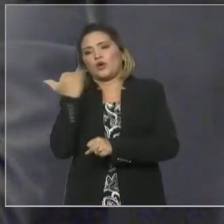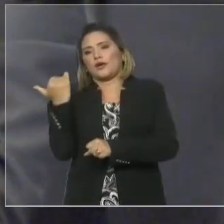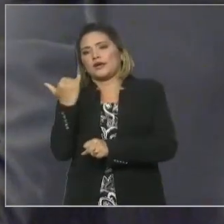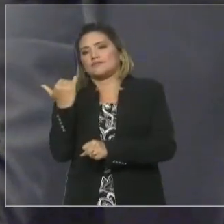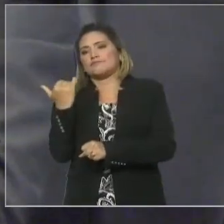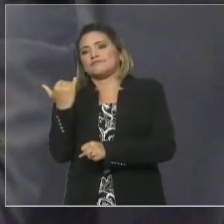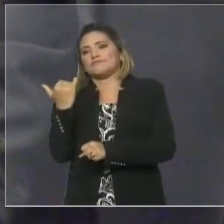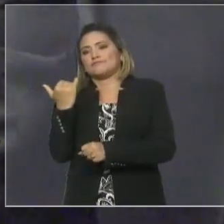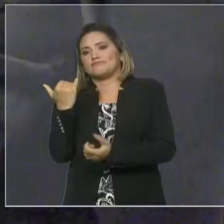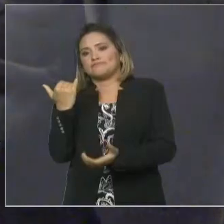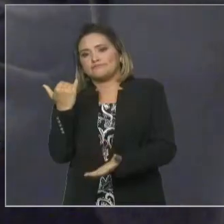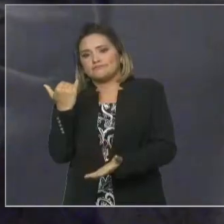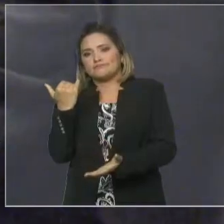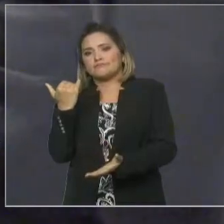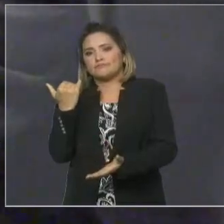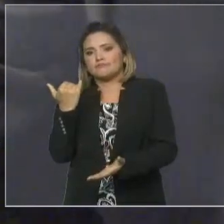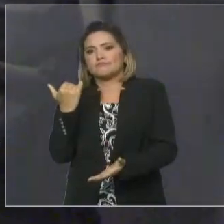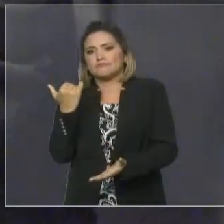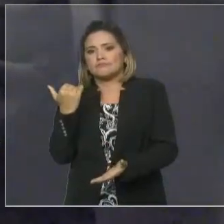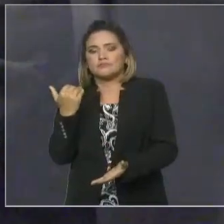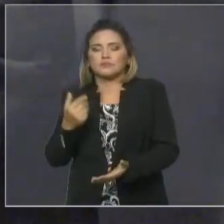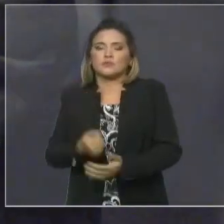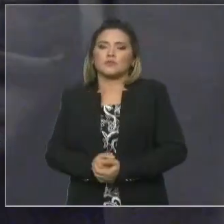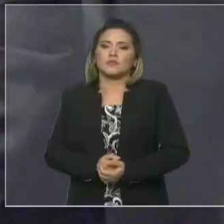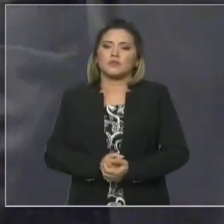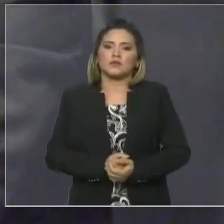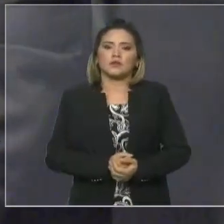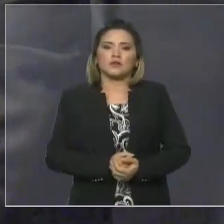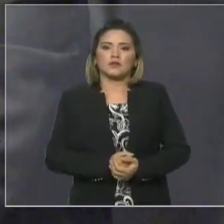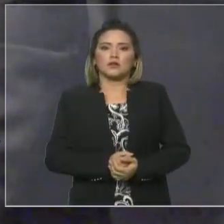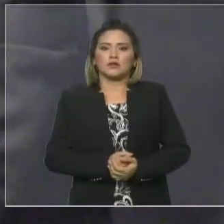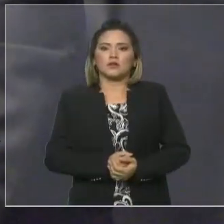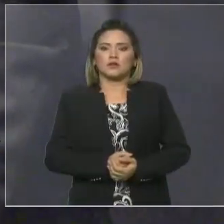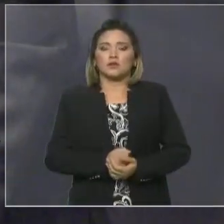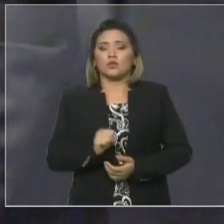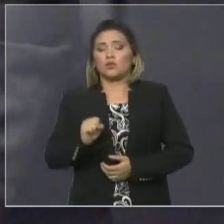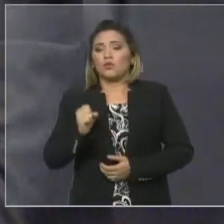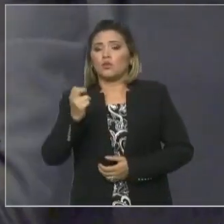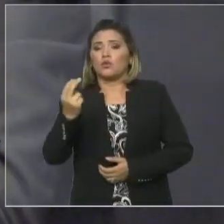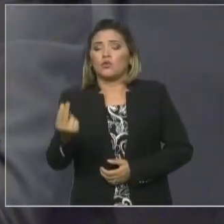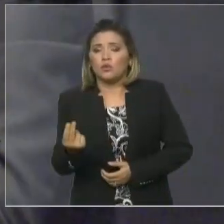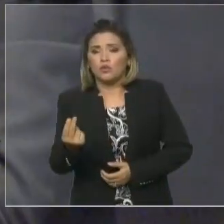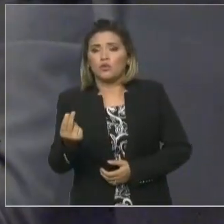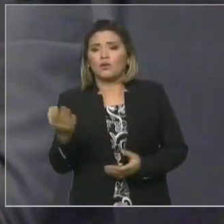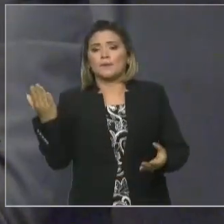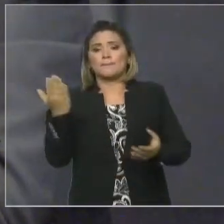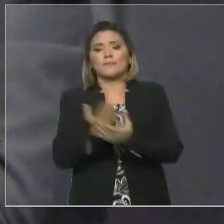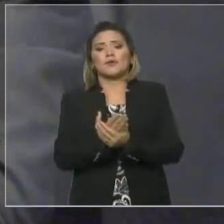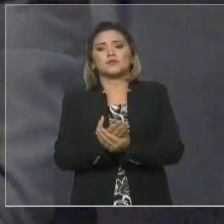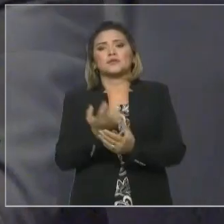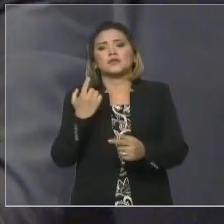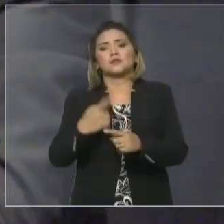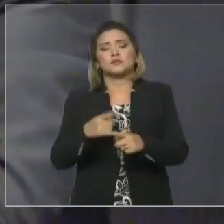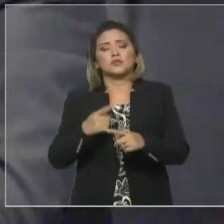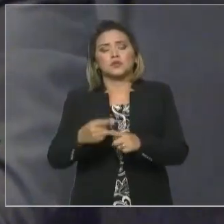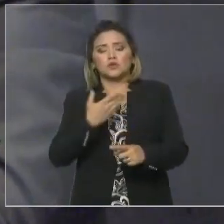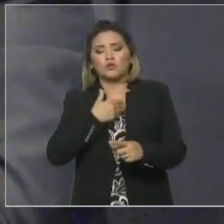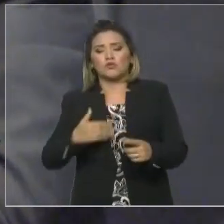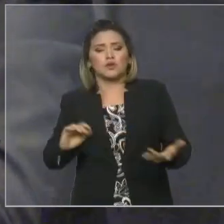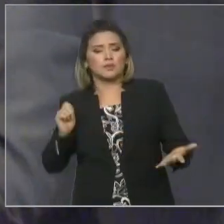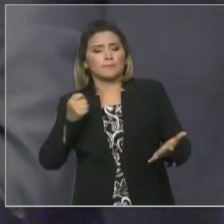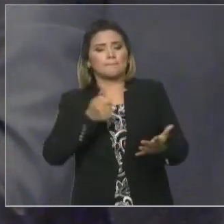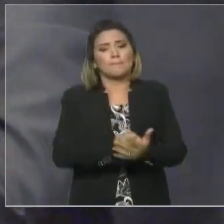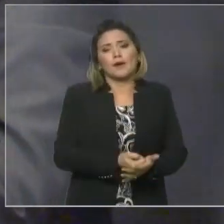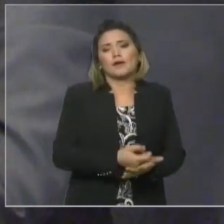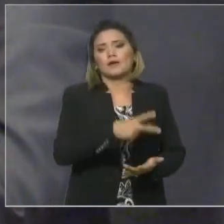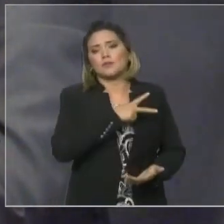verbas públicas para pagar um tratamento particular. Hoje tem lá em Imperatriz